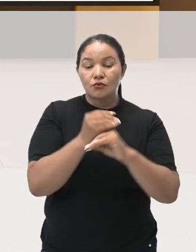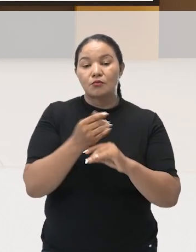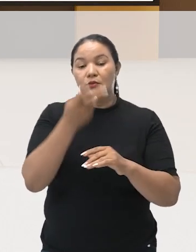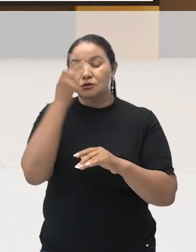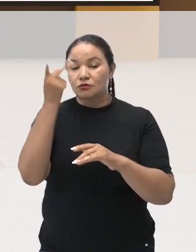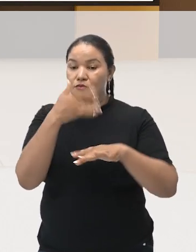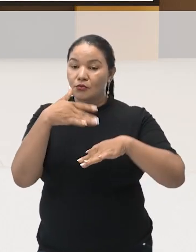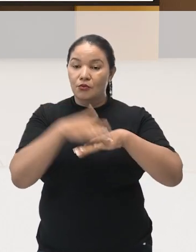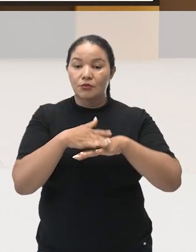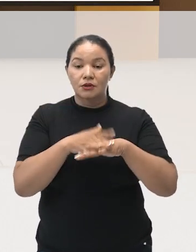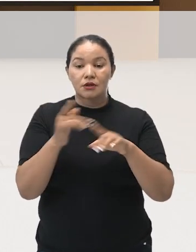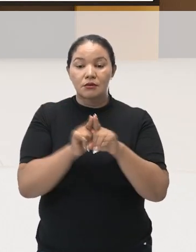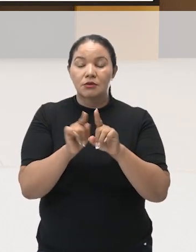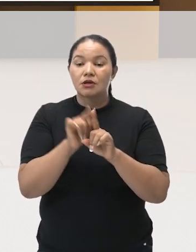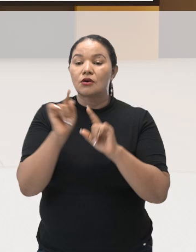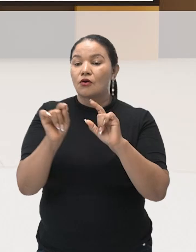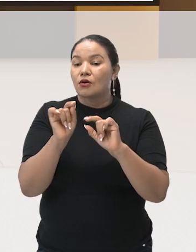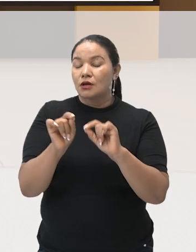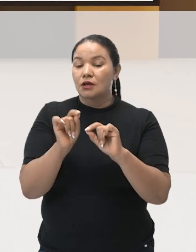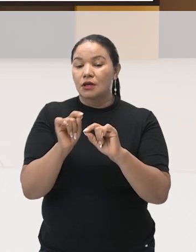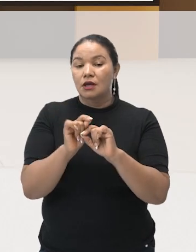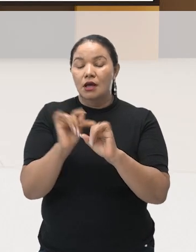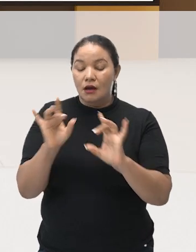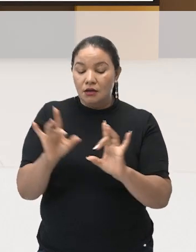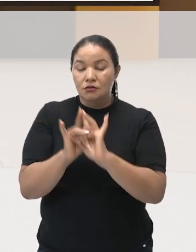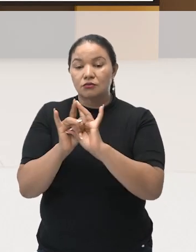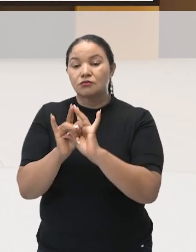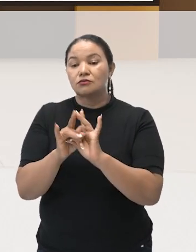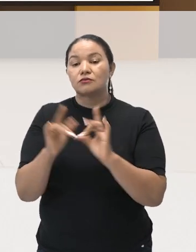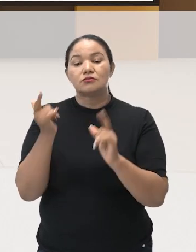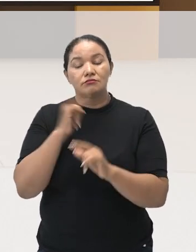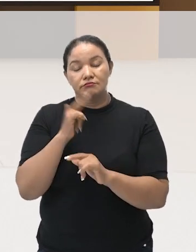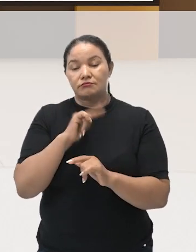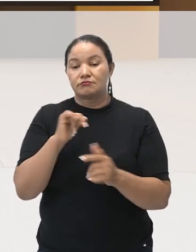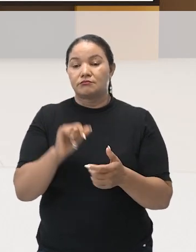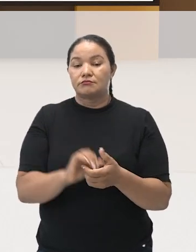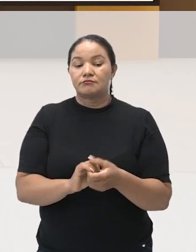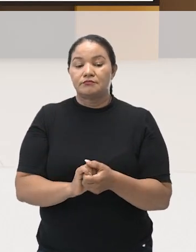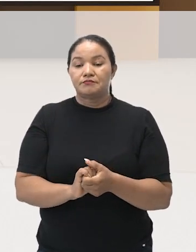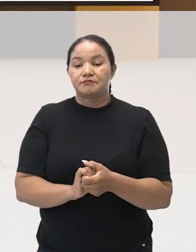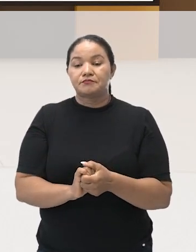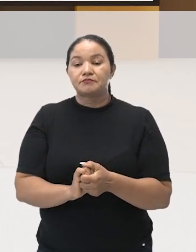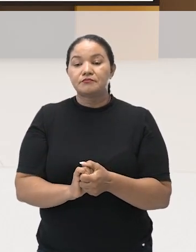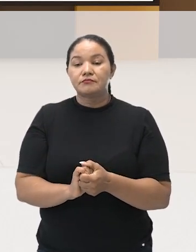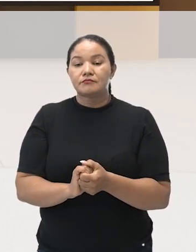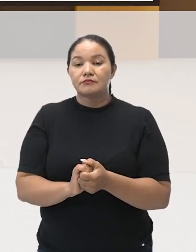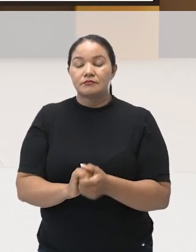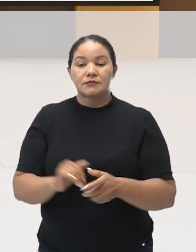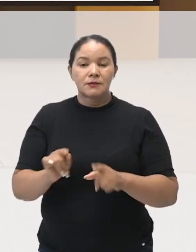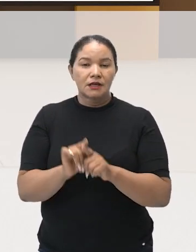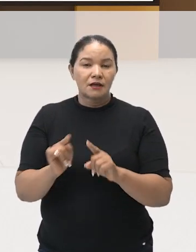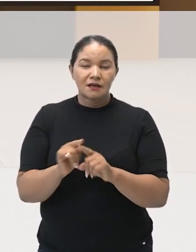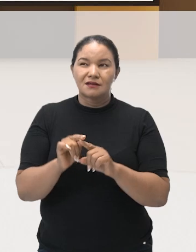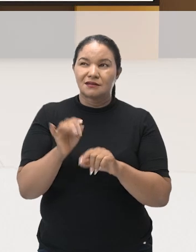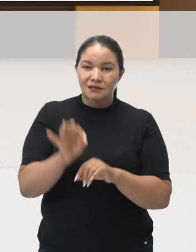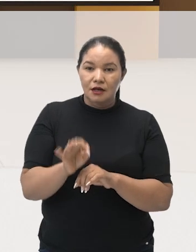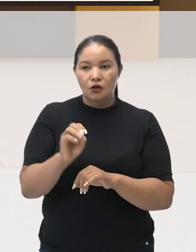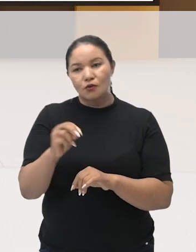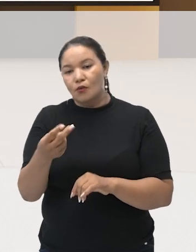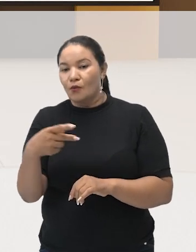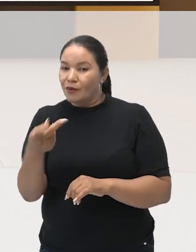vai acabar automaticamente gerando um vínculo entre as pessoas. Então, não necessariamente que isso seja certo ou errado, mas